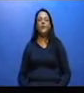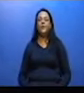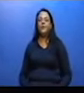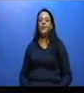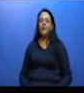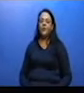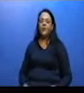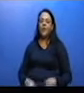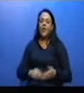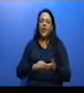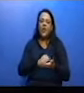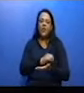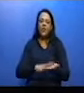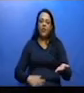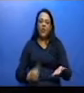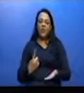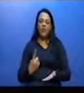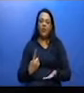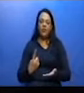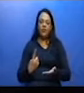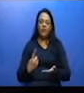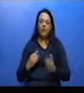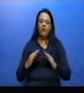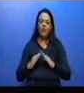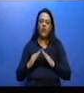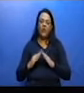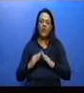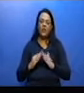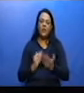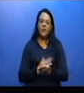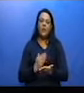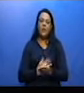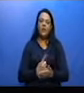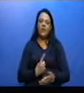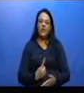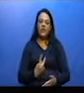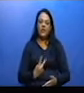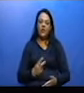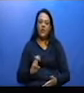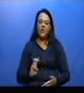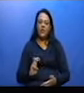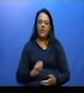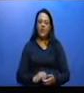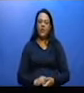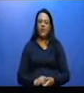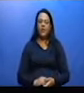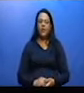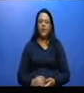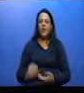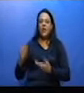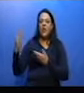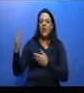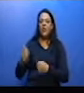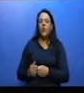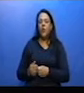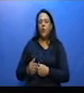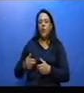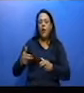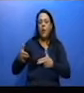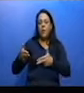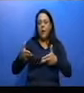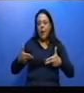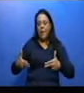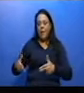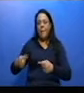Olha lá a atividade 1 da tarefa. Página 125. No mapa político do Brasil a